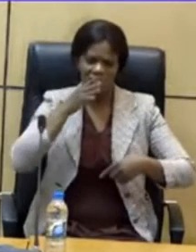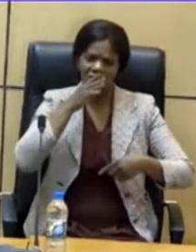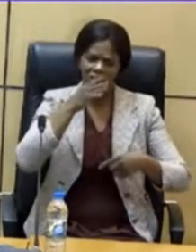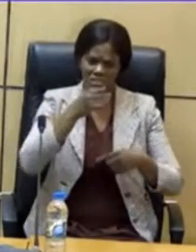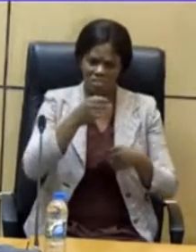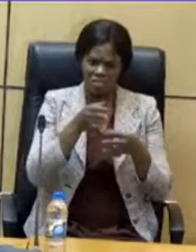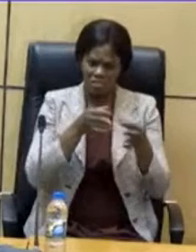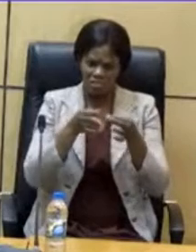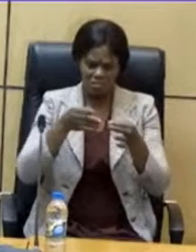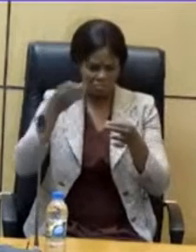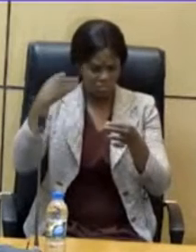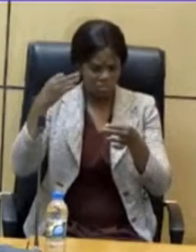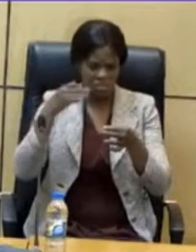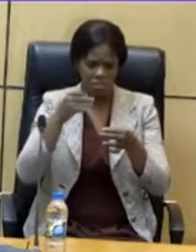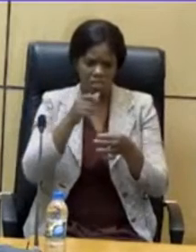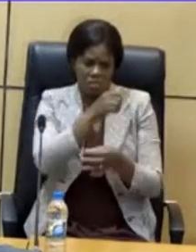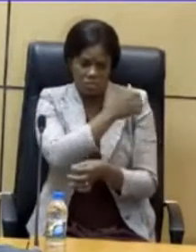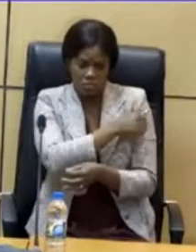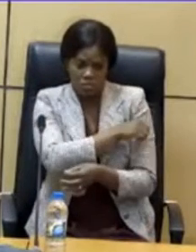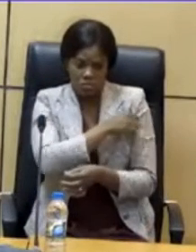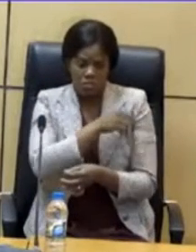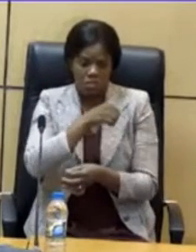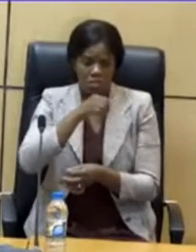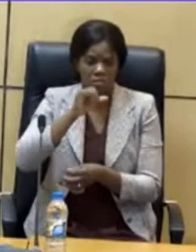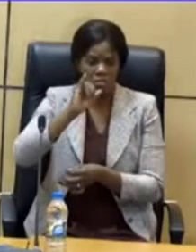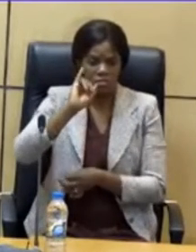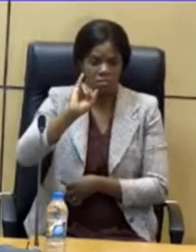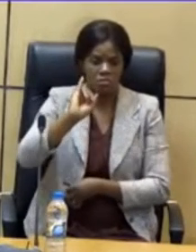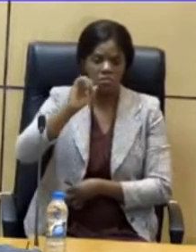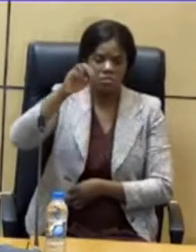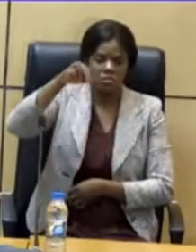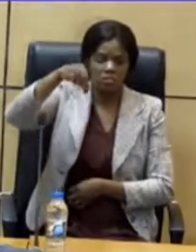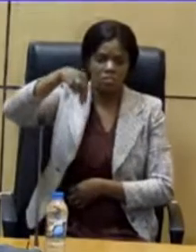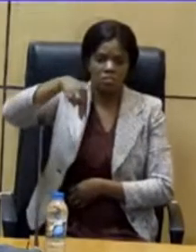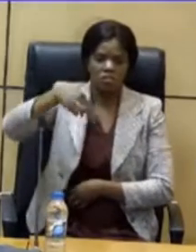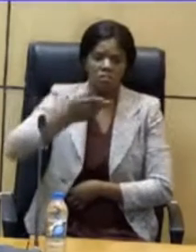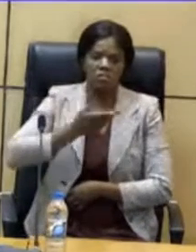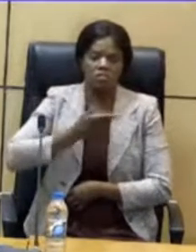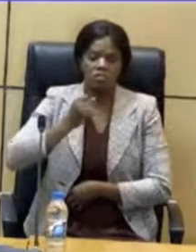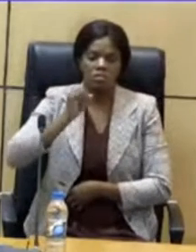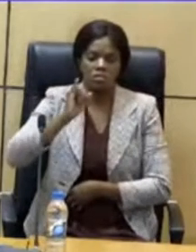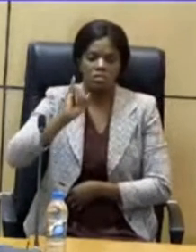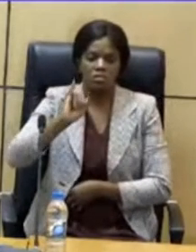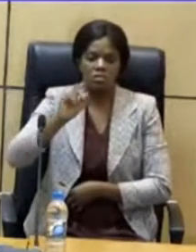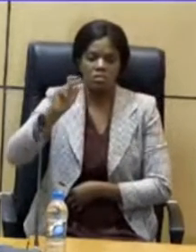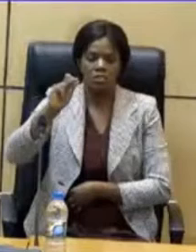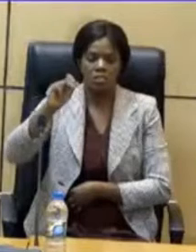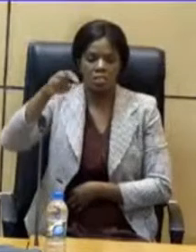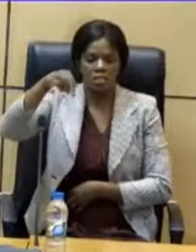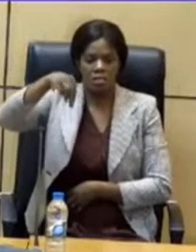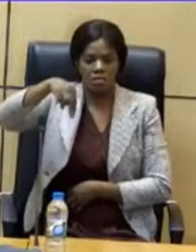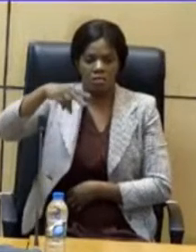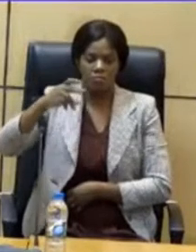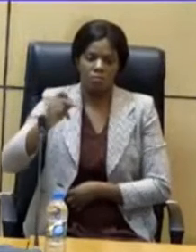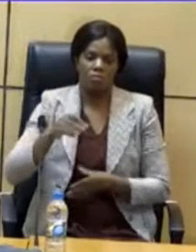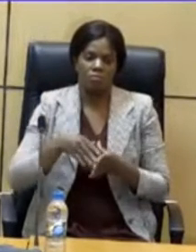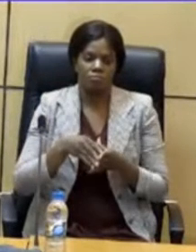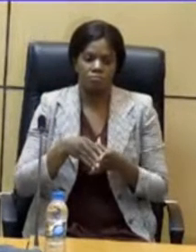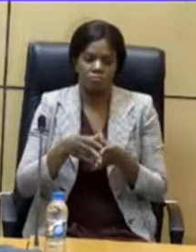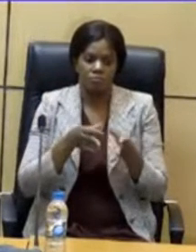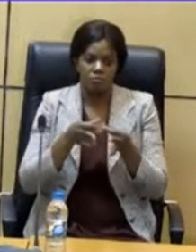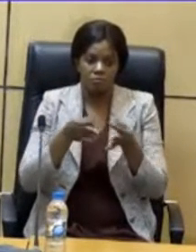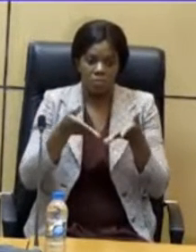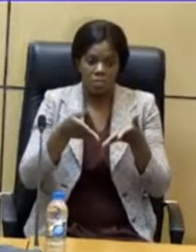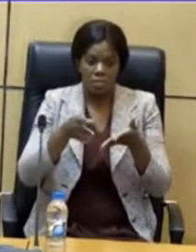institucional, tanto que alguns em quarentena institucional, e outros, portanto, foram achados em trabalho de rastreio.